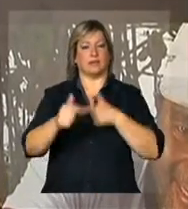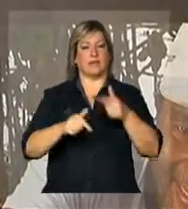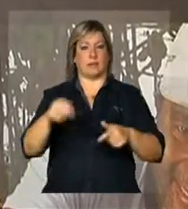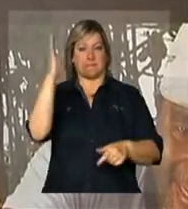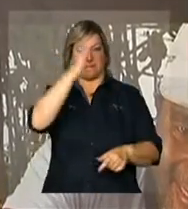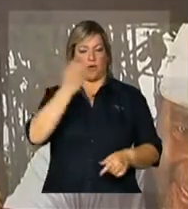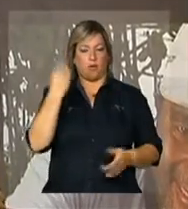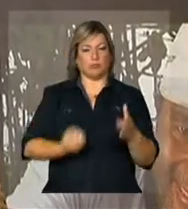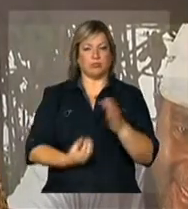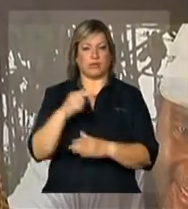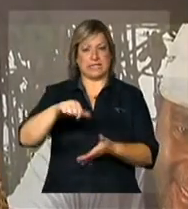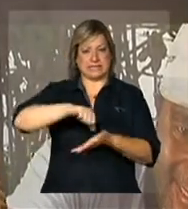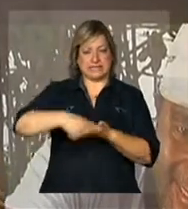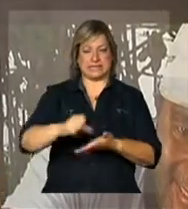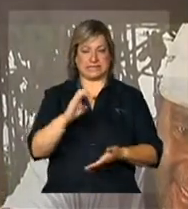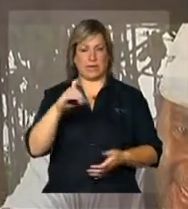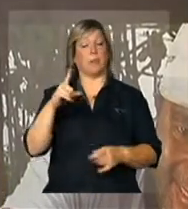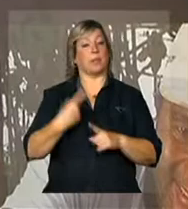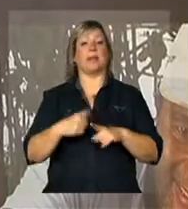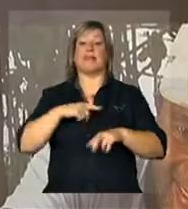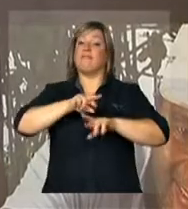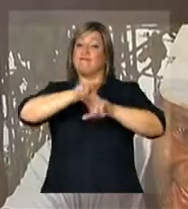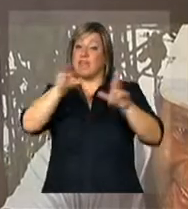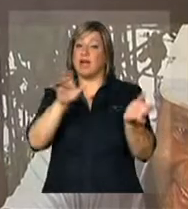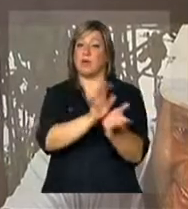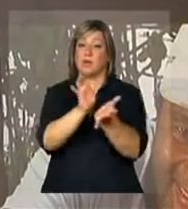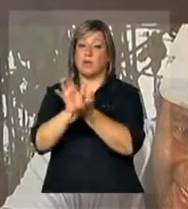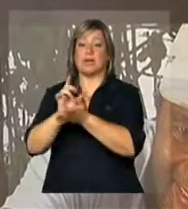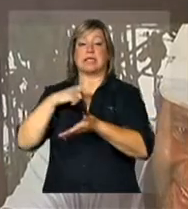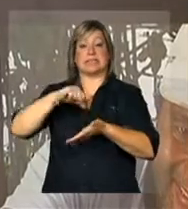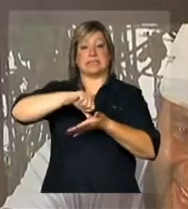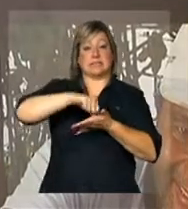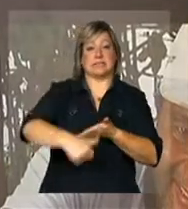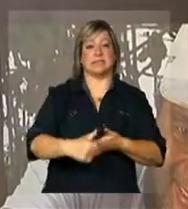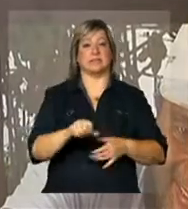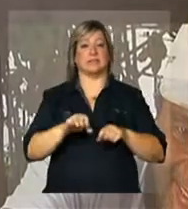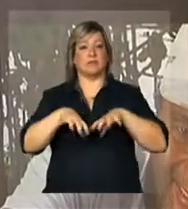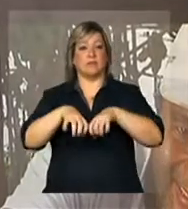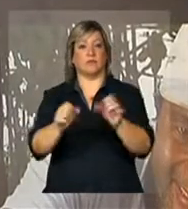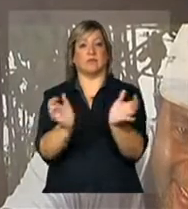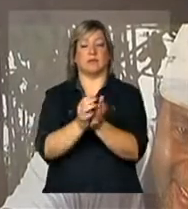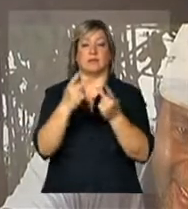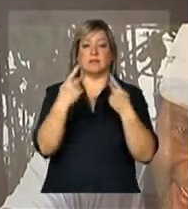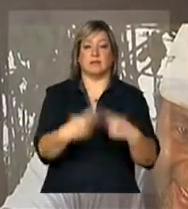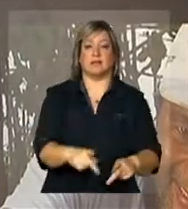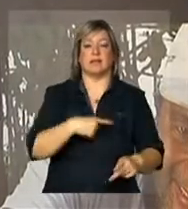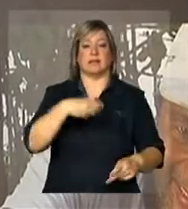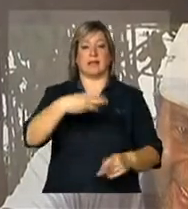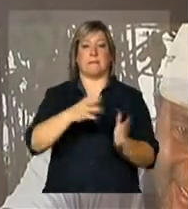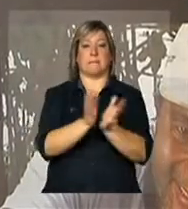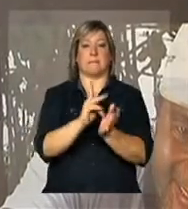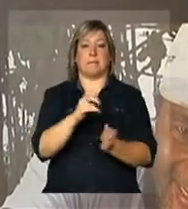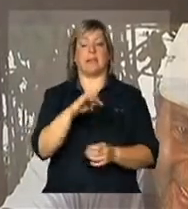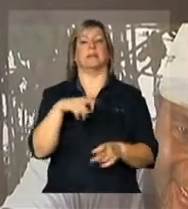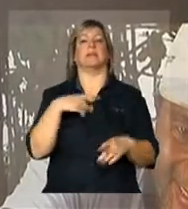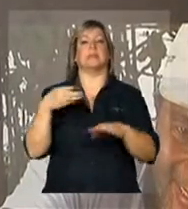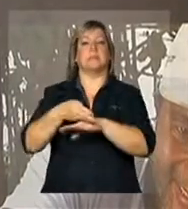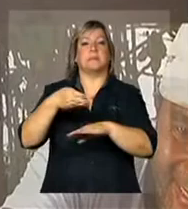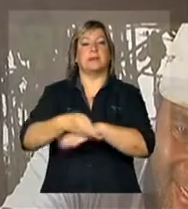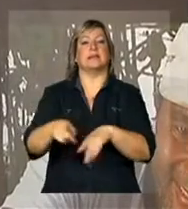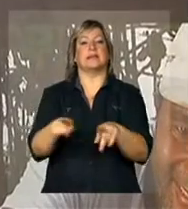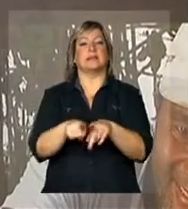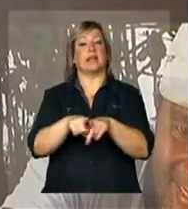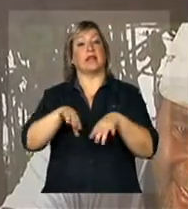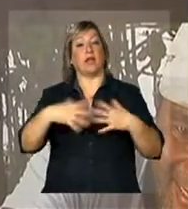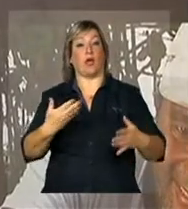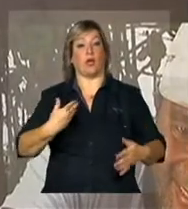quando lançou esse selo, porque tem várias modalidades, tem selo com certificação em terceira parte, certificação participativa.